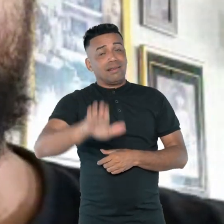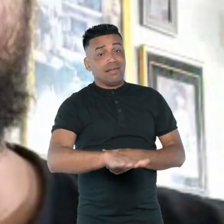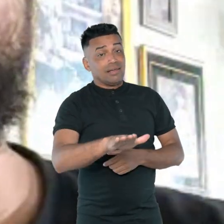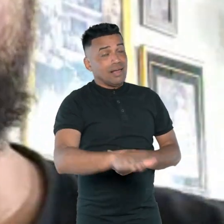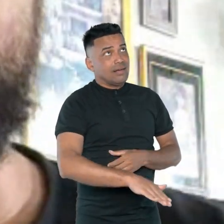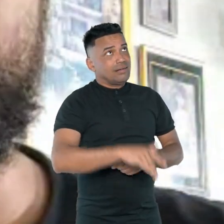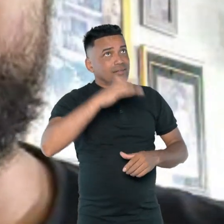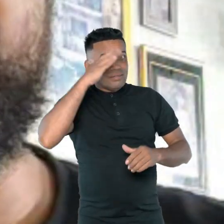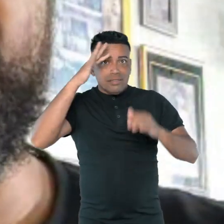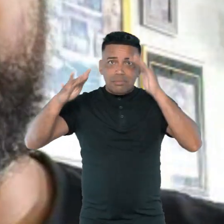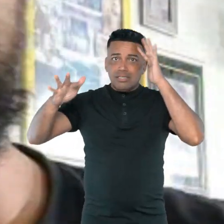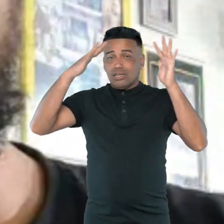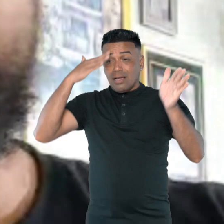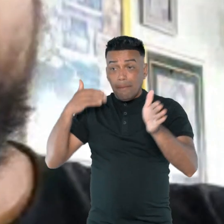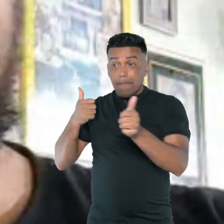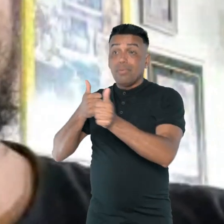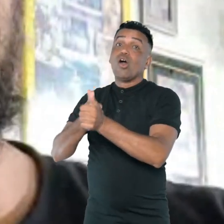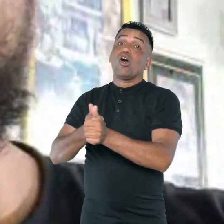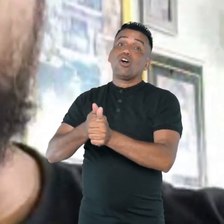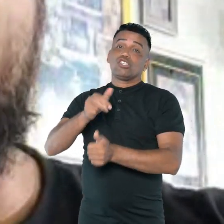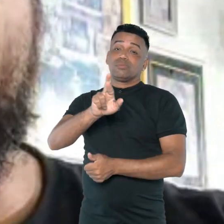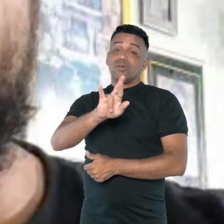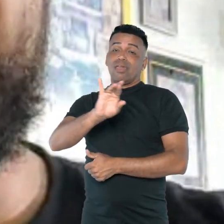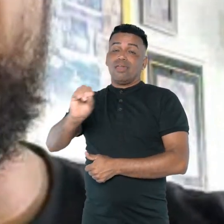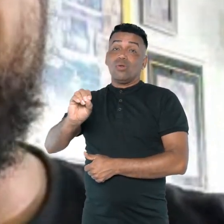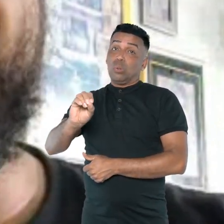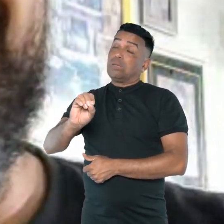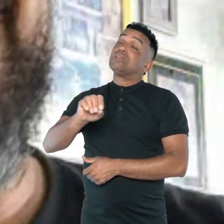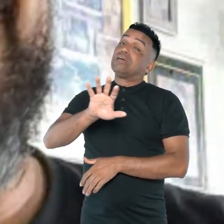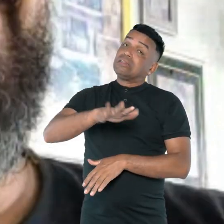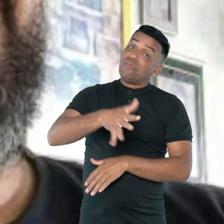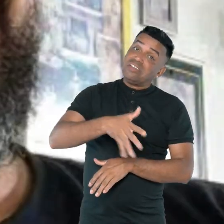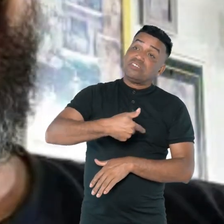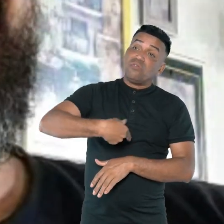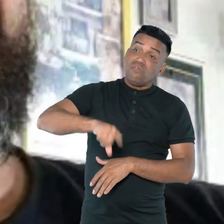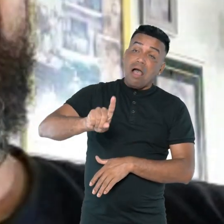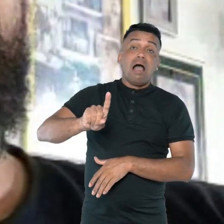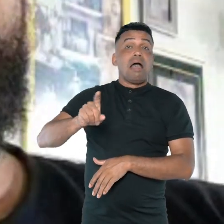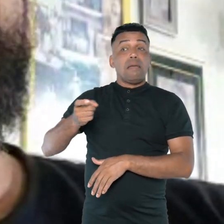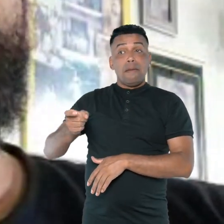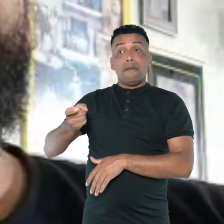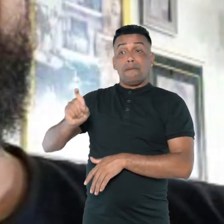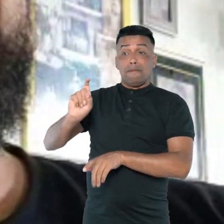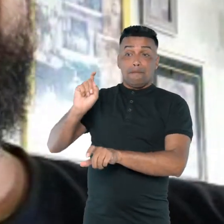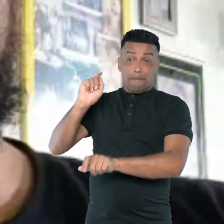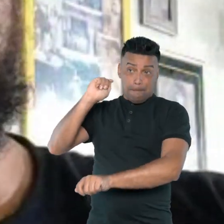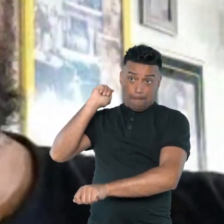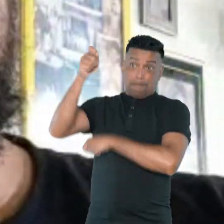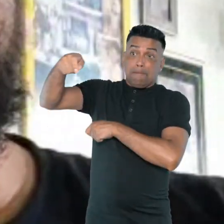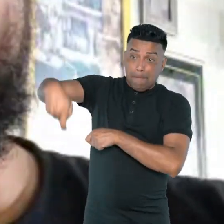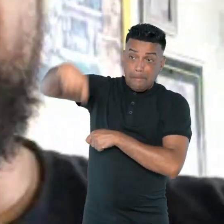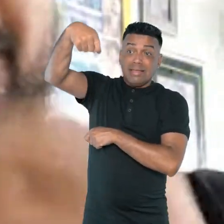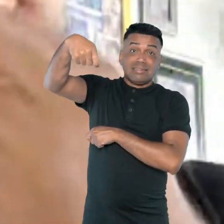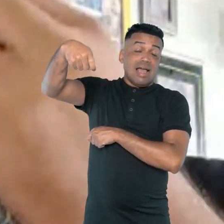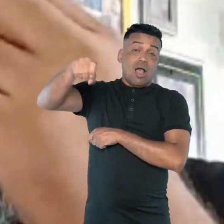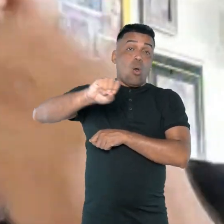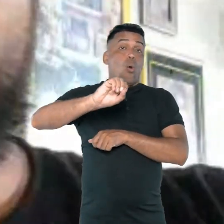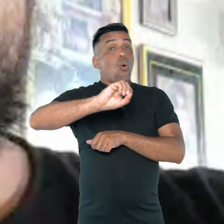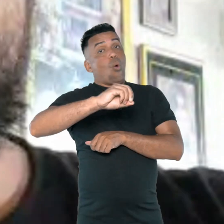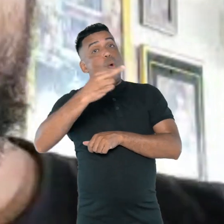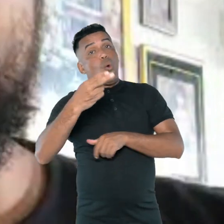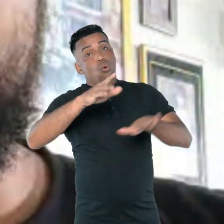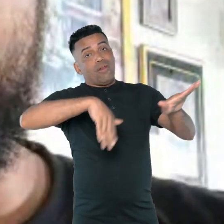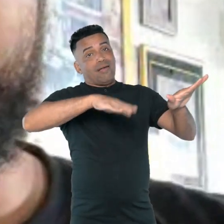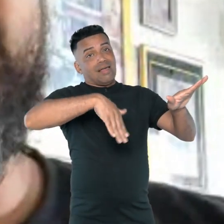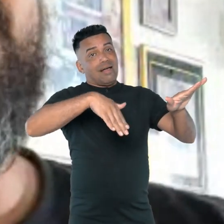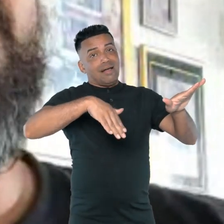se imaginar mais próximas do rio. Ainda que elas não vão pescar ou nadar, eu acho que isso é uma brincadeira que eu estou fazendo, né?